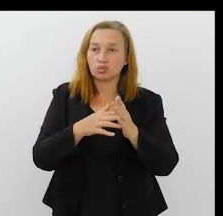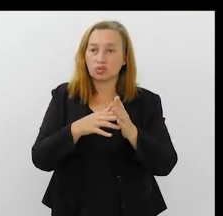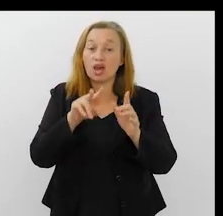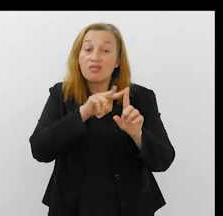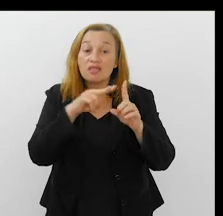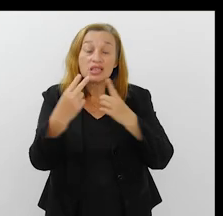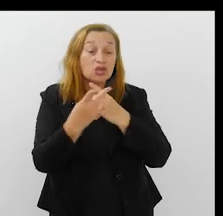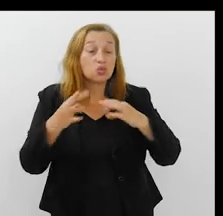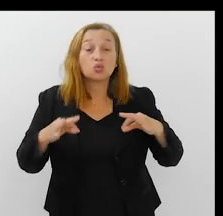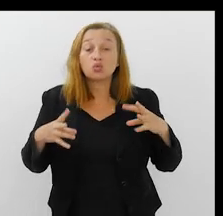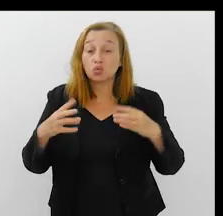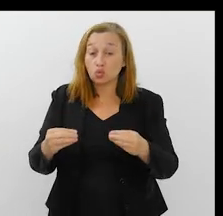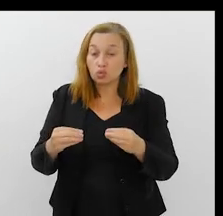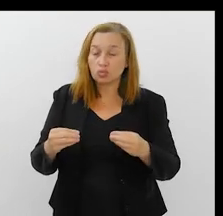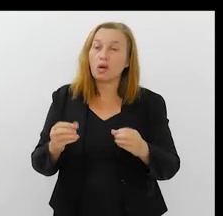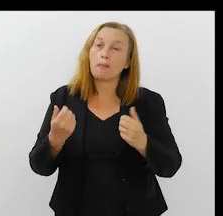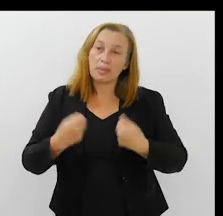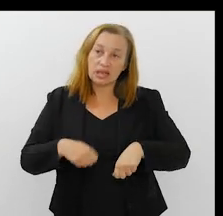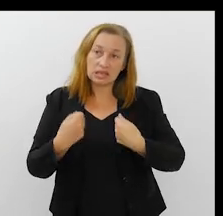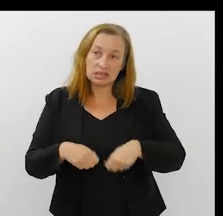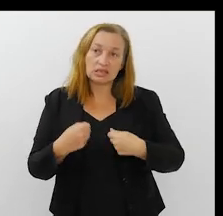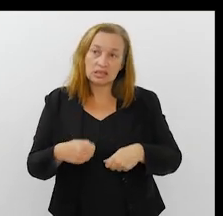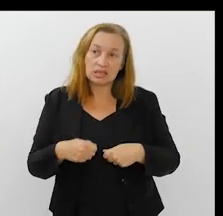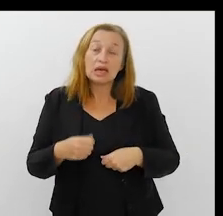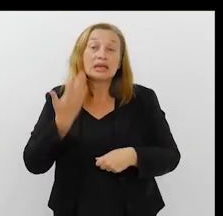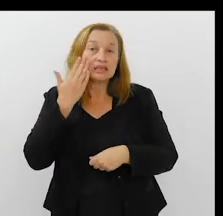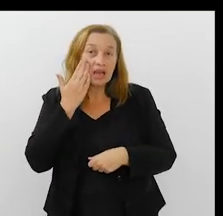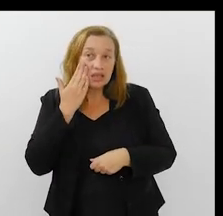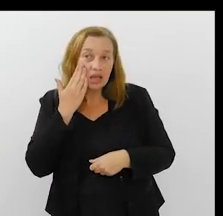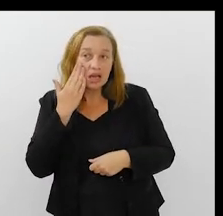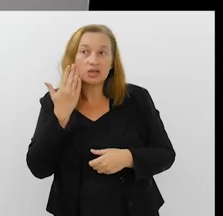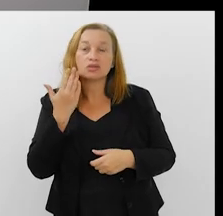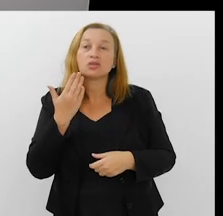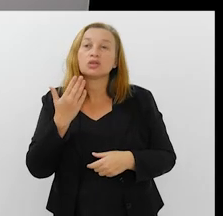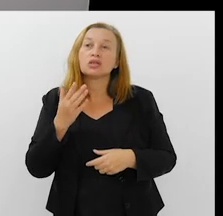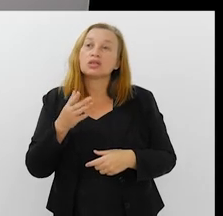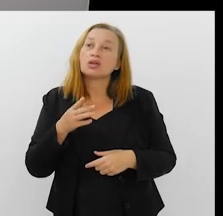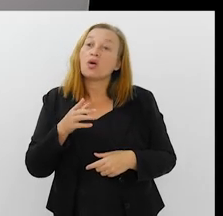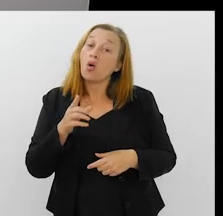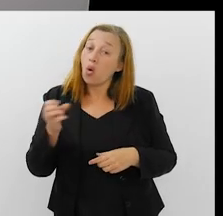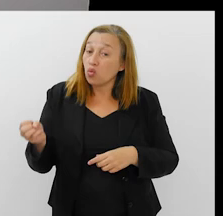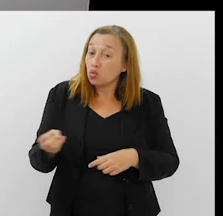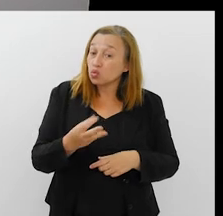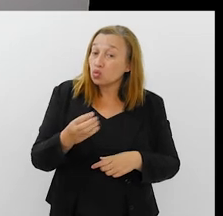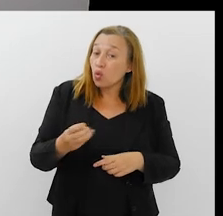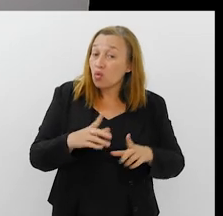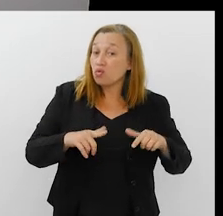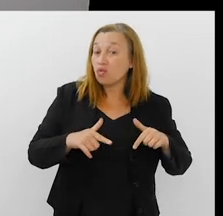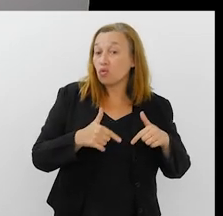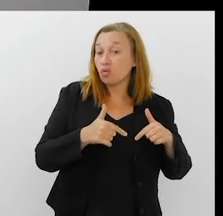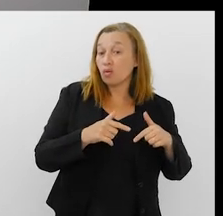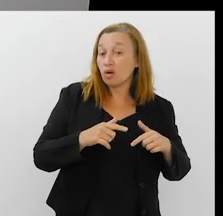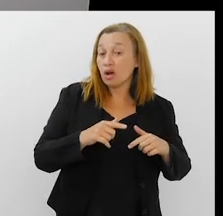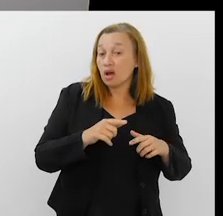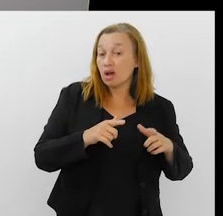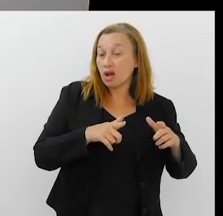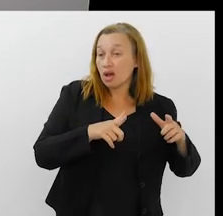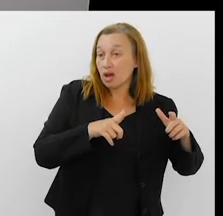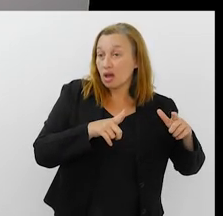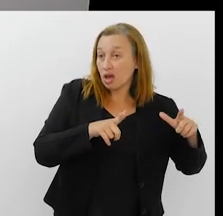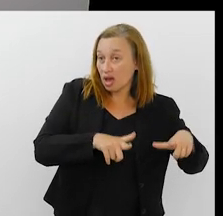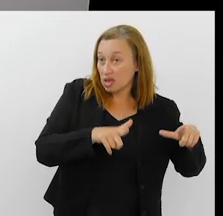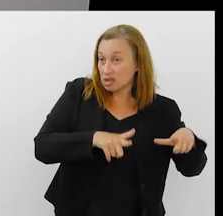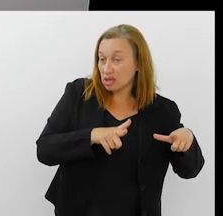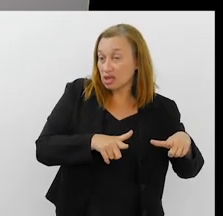entorno. Ele está sempre ligado, ativo, exatamente. Entendendo, olha, a tendência é essa, o equipamento é